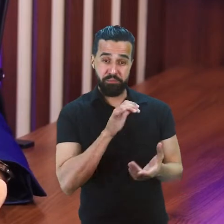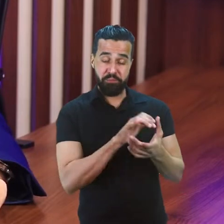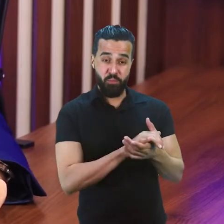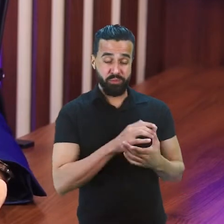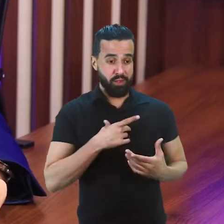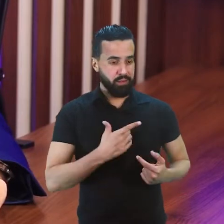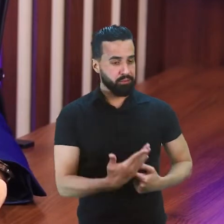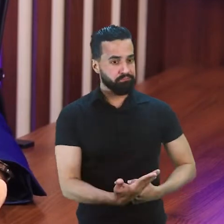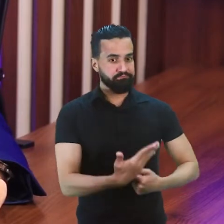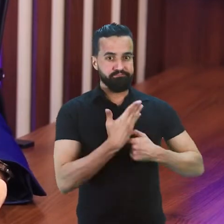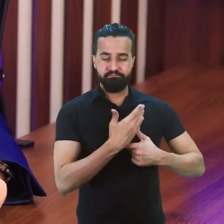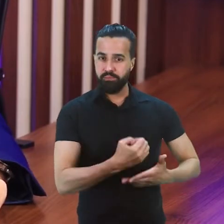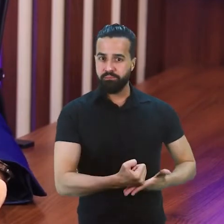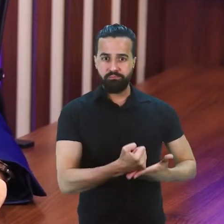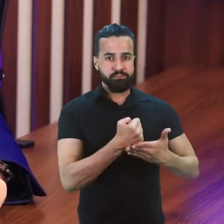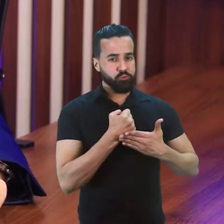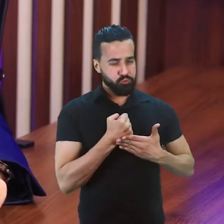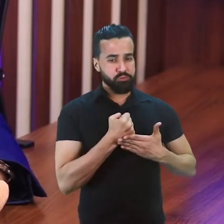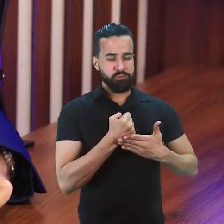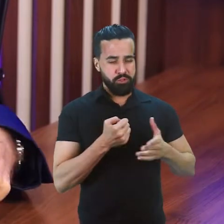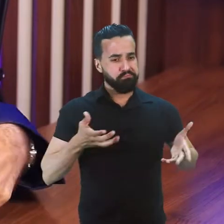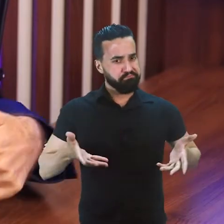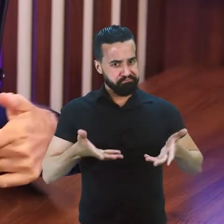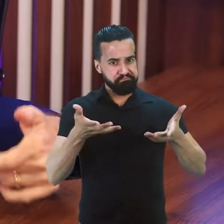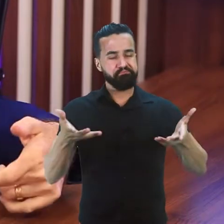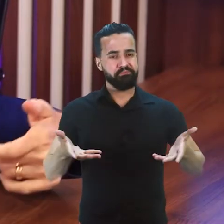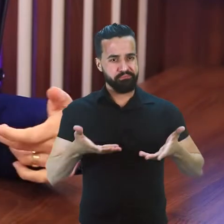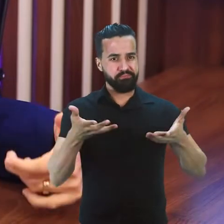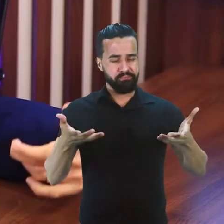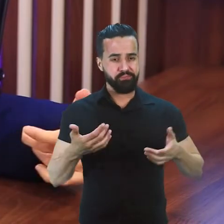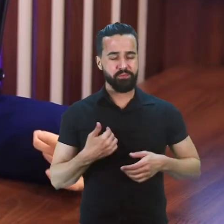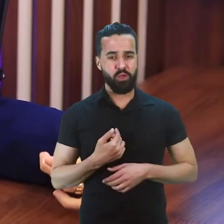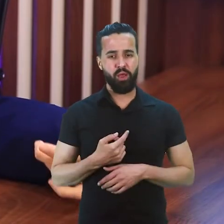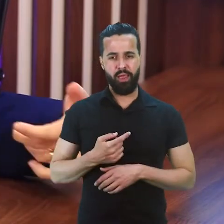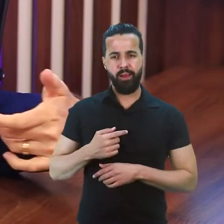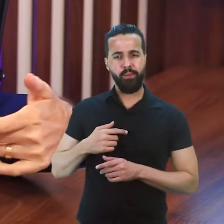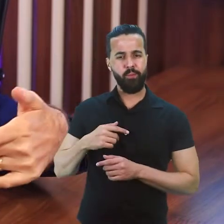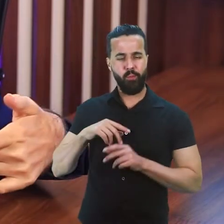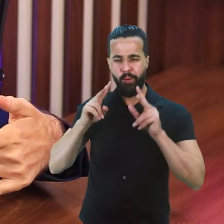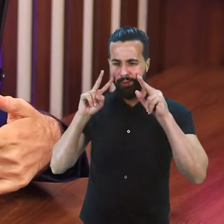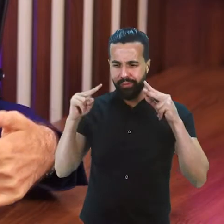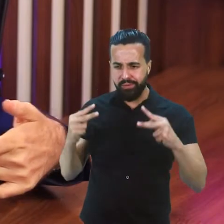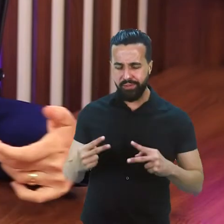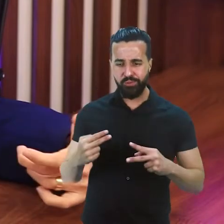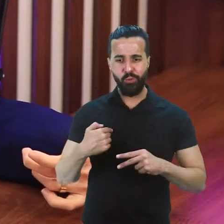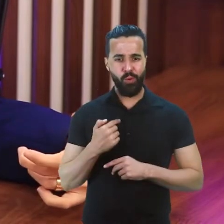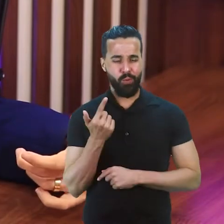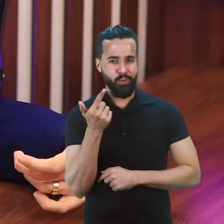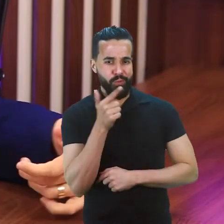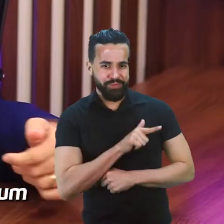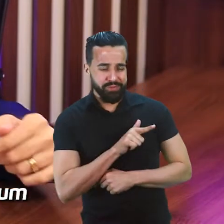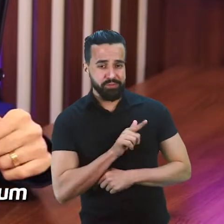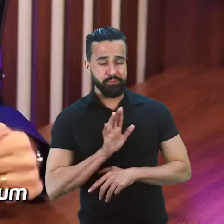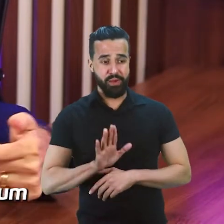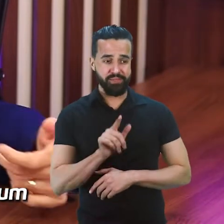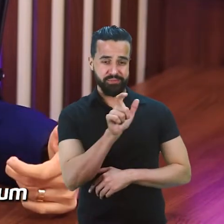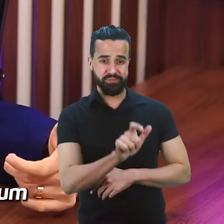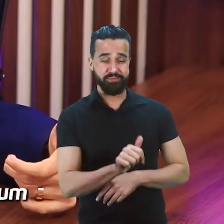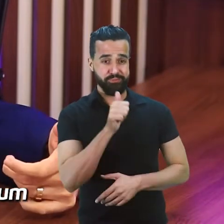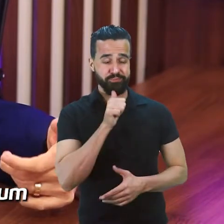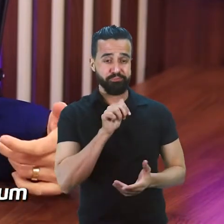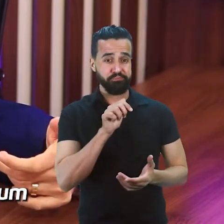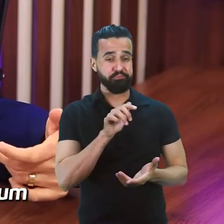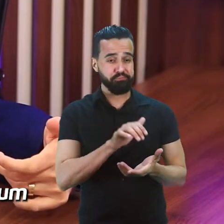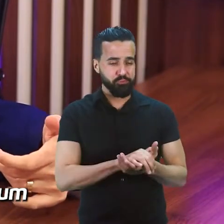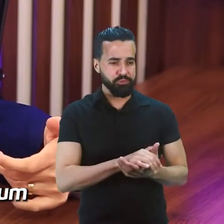combustível, na verdade, viu, Antônio? Né? Eu reconheço o mérito das coisas que eu conquistei, mas ela foi o combustível, ela foi a pessoa